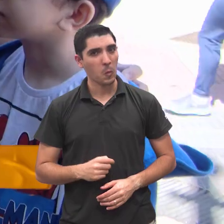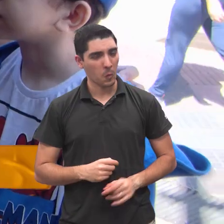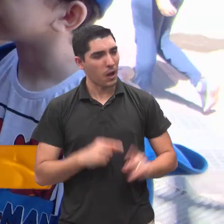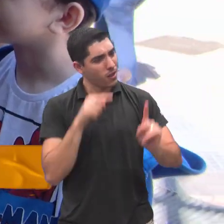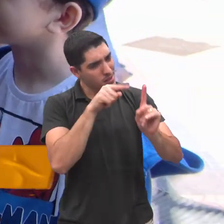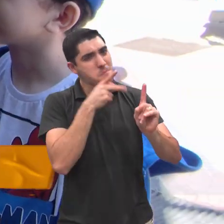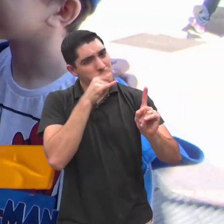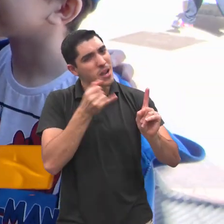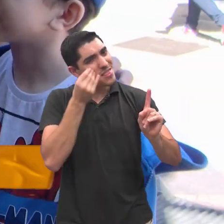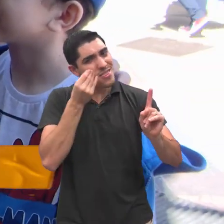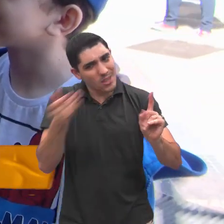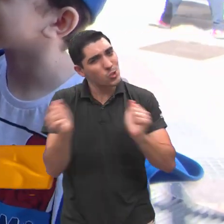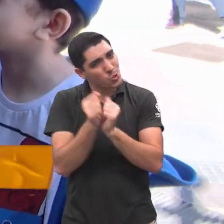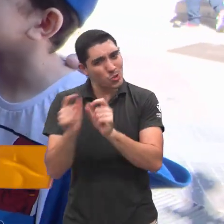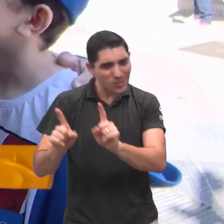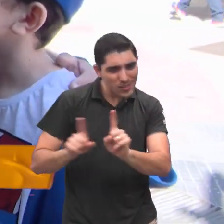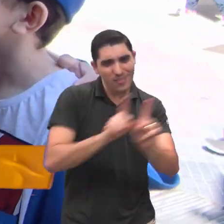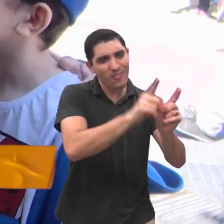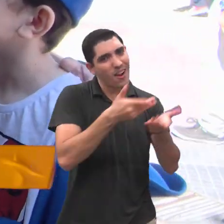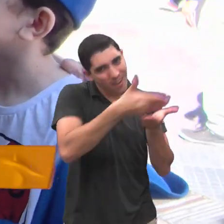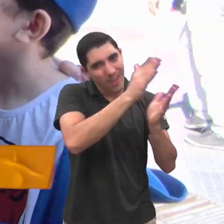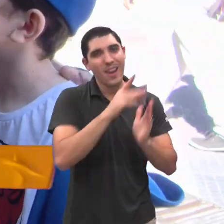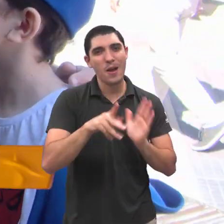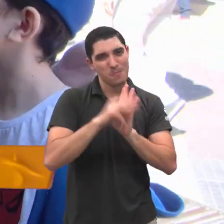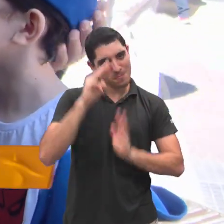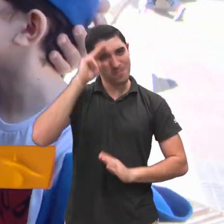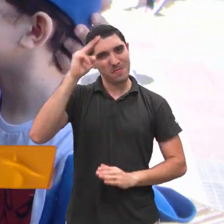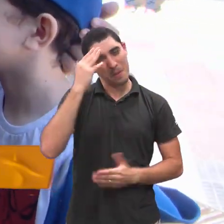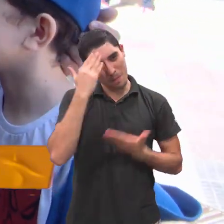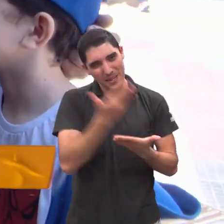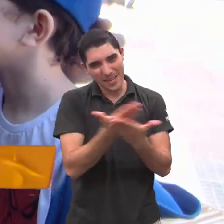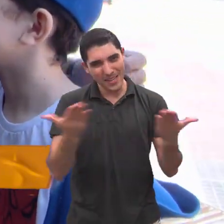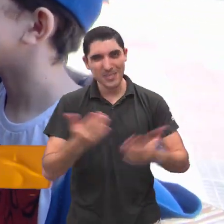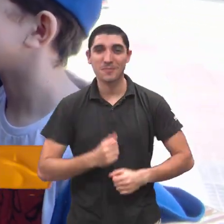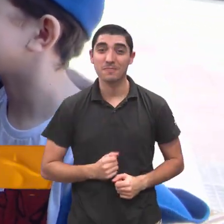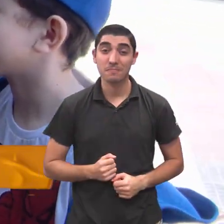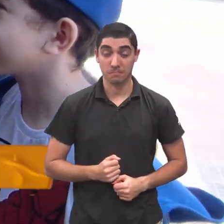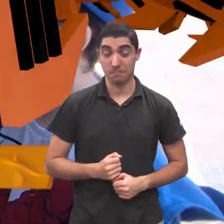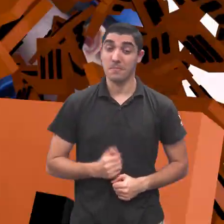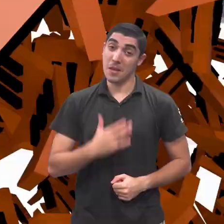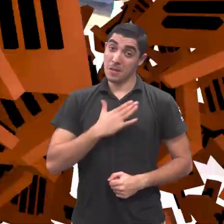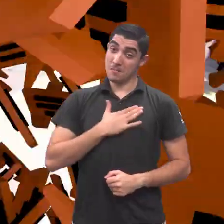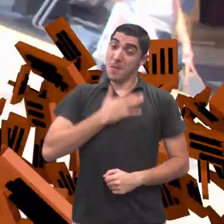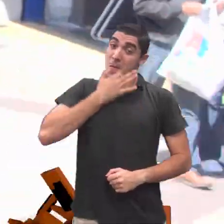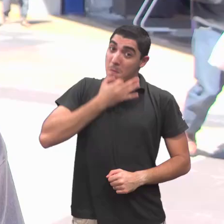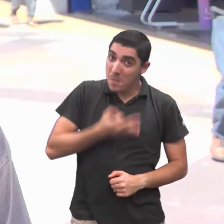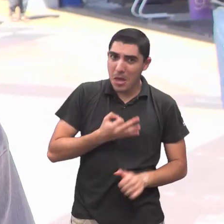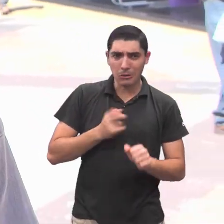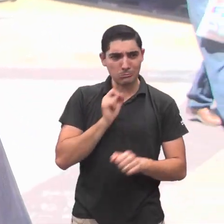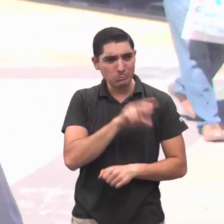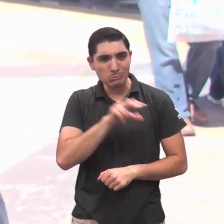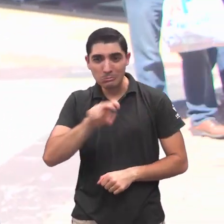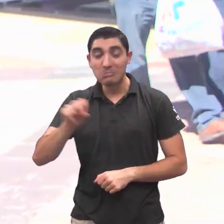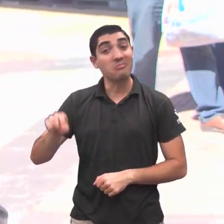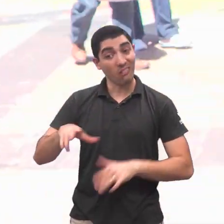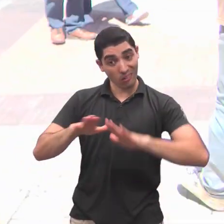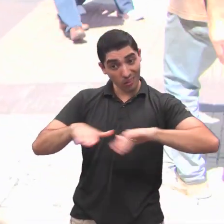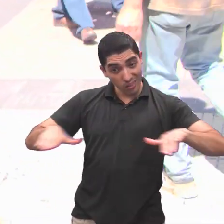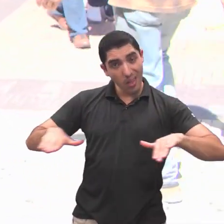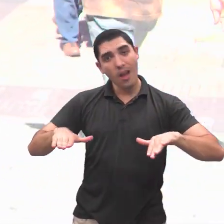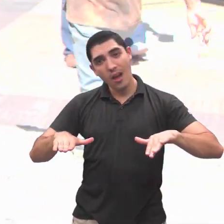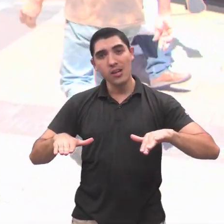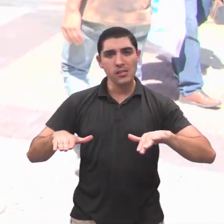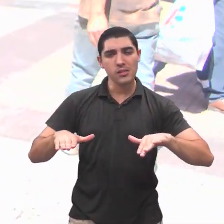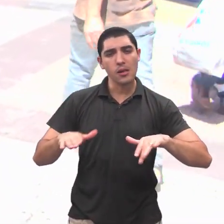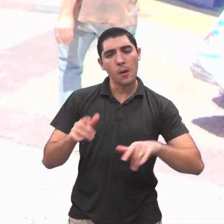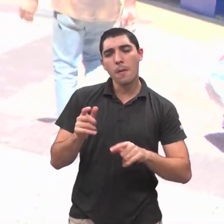Se eu fosse o pai, eu colocava no grupo de escotismo o mais rápido possível. Obrigado pela opinião de vocês, tá bom? Olha só, eu acho que pelo que a gente viu,